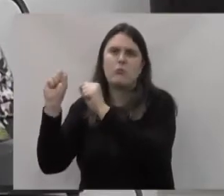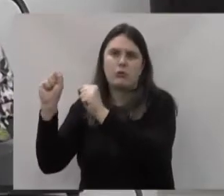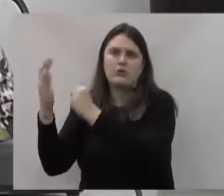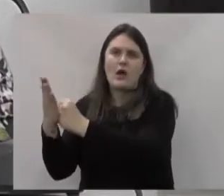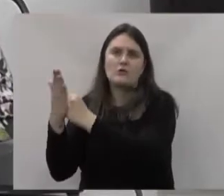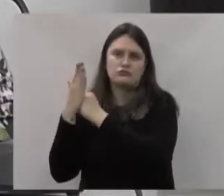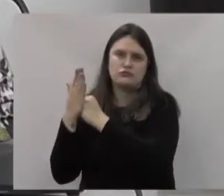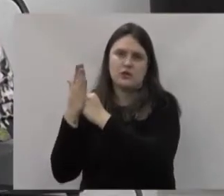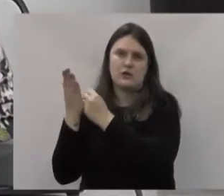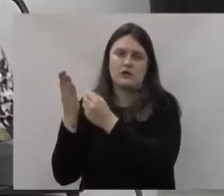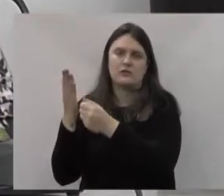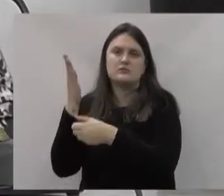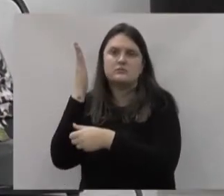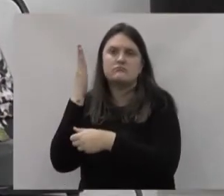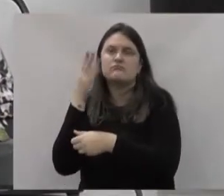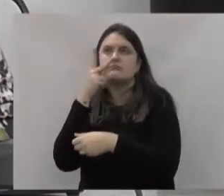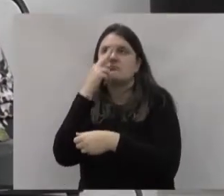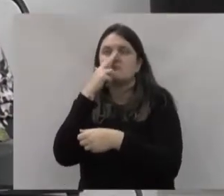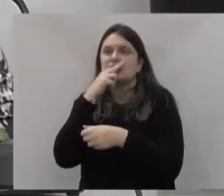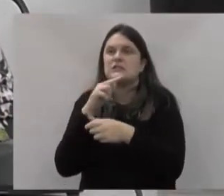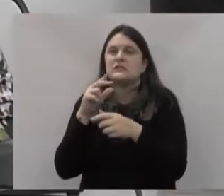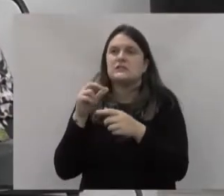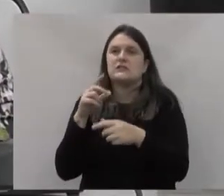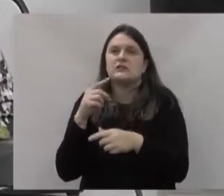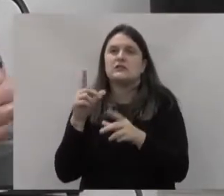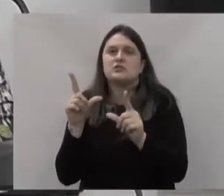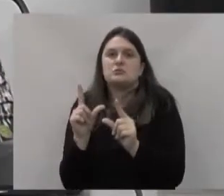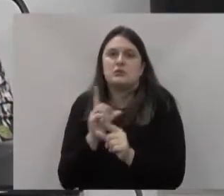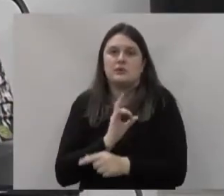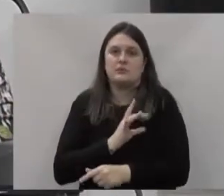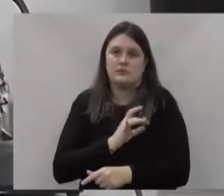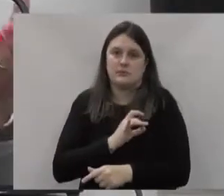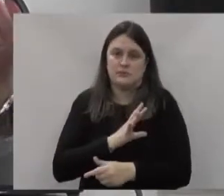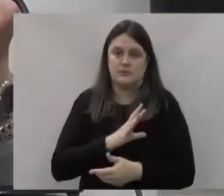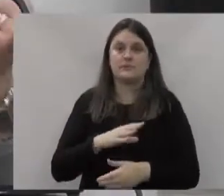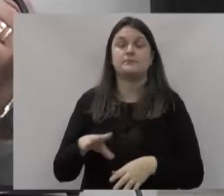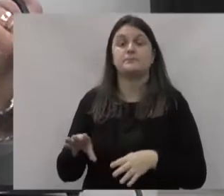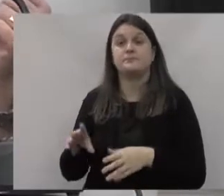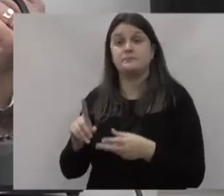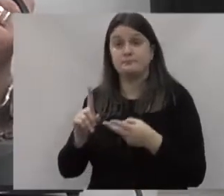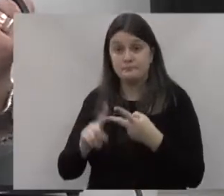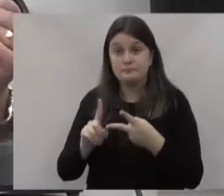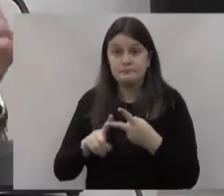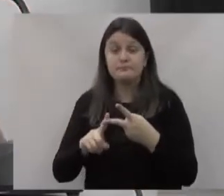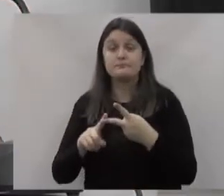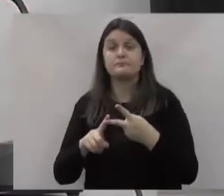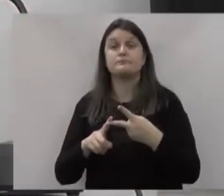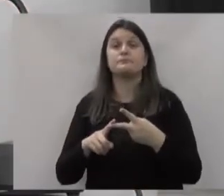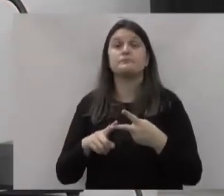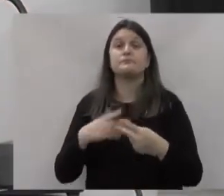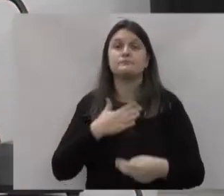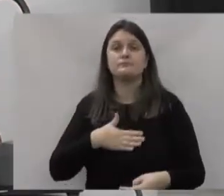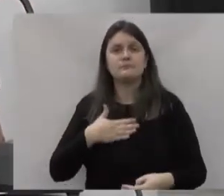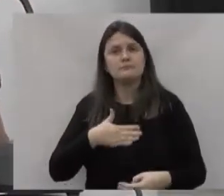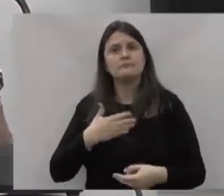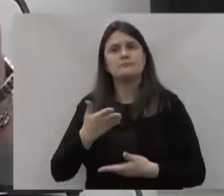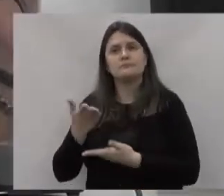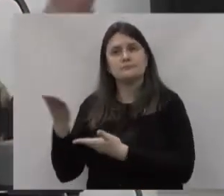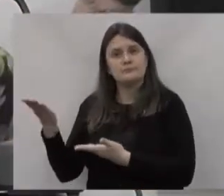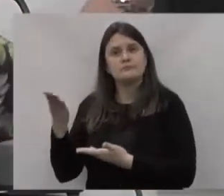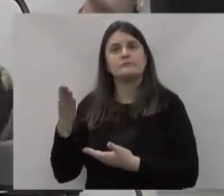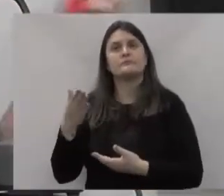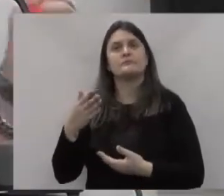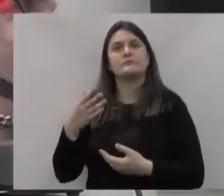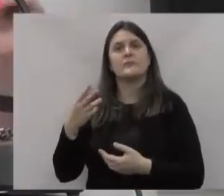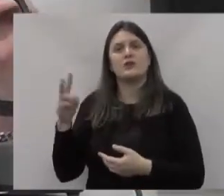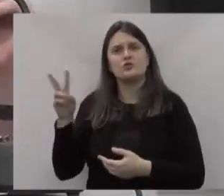que possam ajudar e que saiam da barreira do medo. Também, nesse momento, eu gostaria que